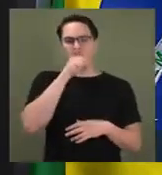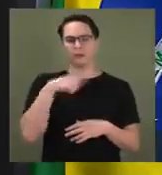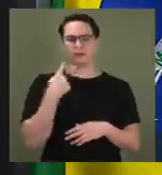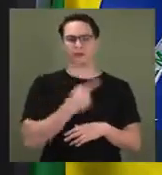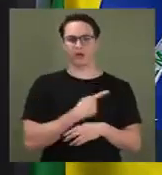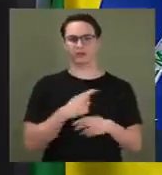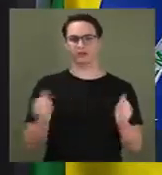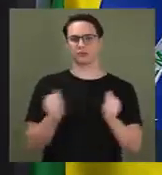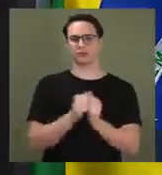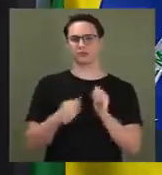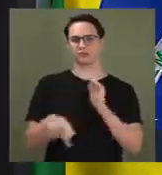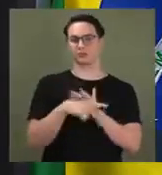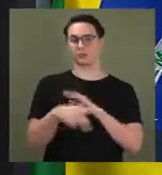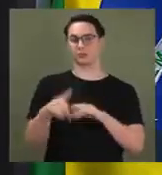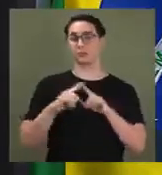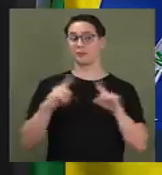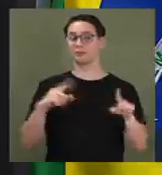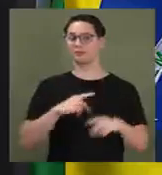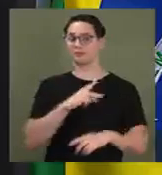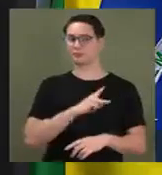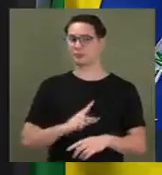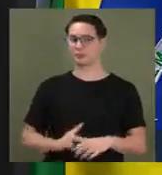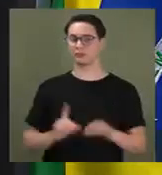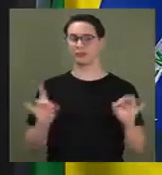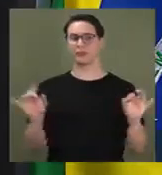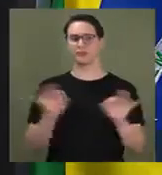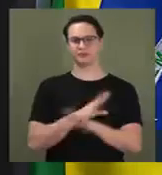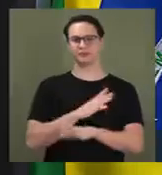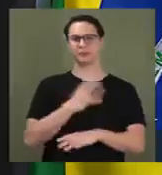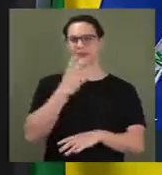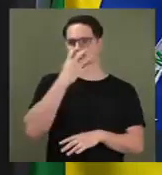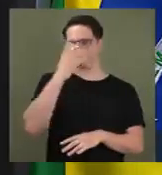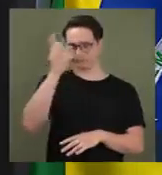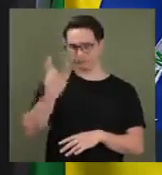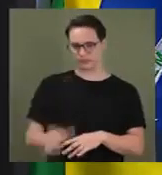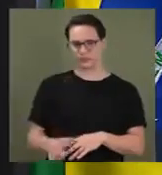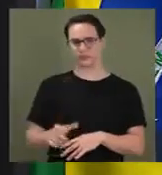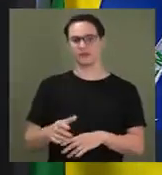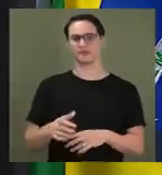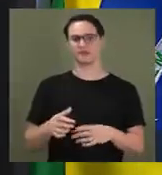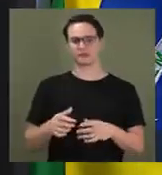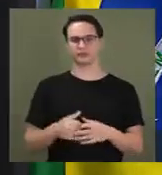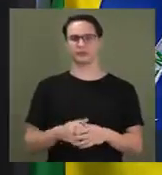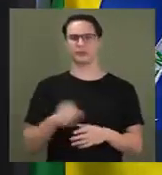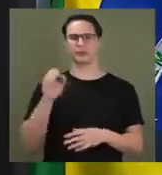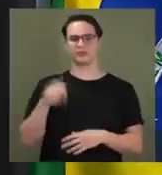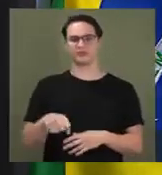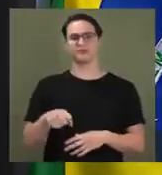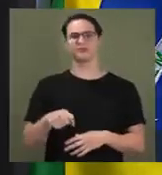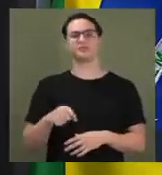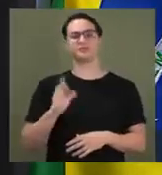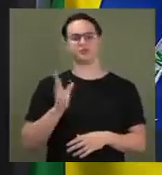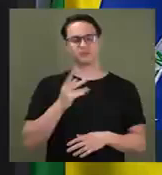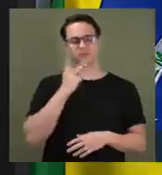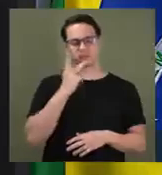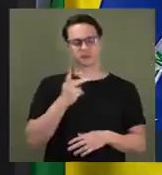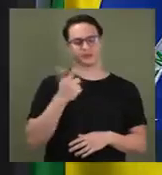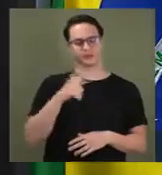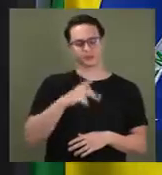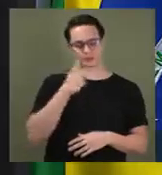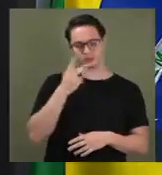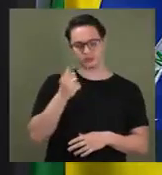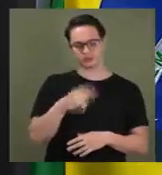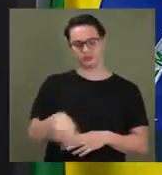hora. Mas, presidente, é isso. Eu quero dizer que eu tenho o maior respeito por esse Senado. Presidente, eu já disse e vou repetir de novo.